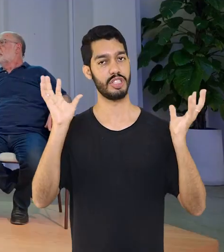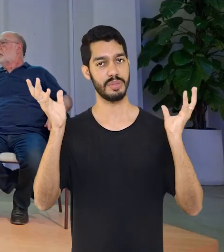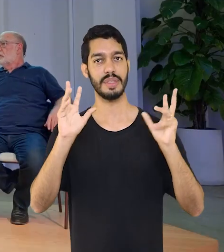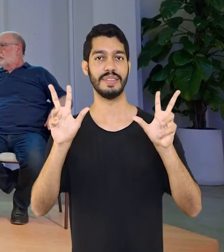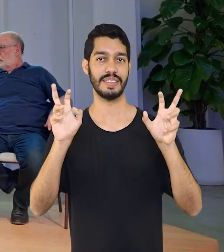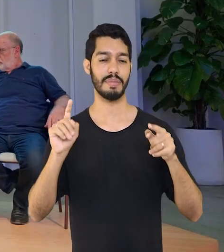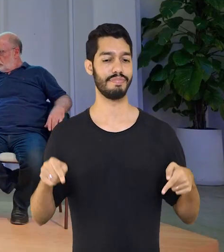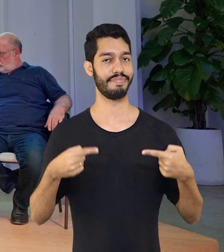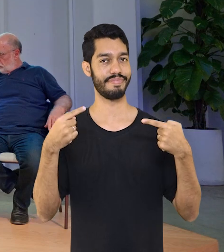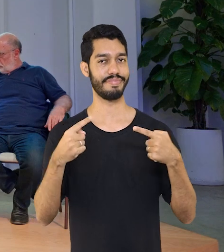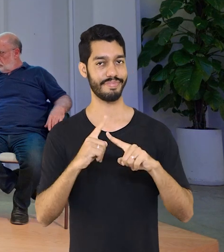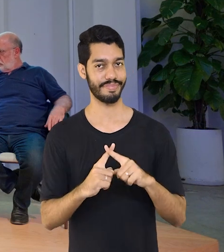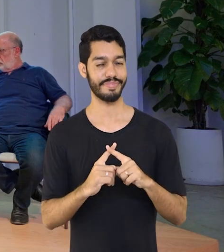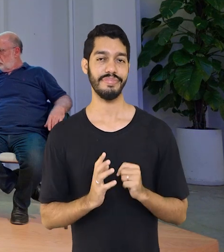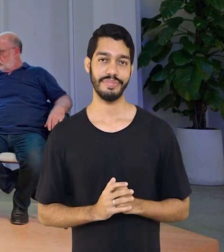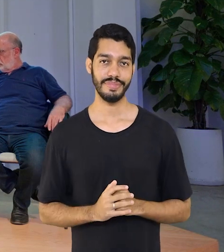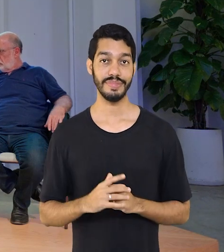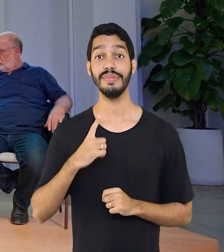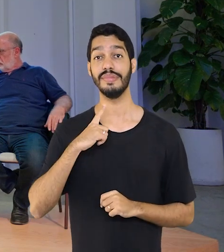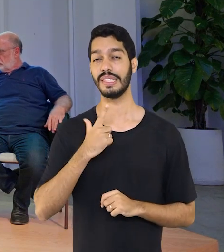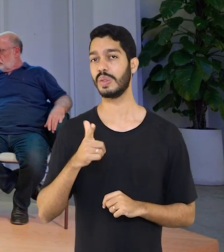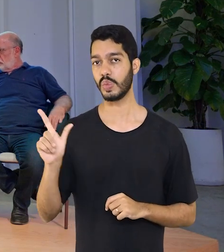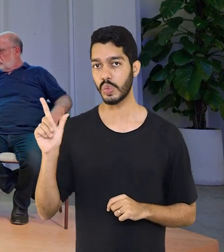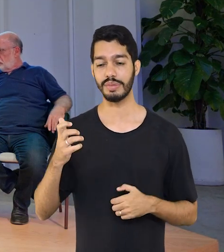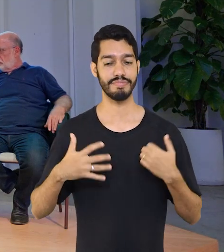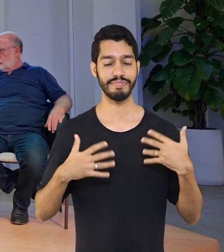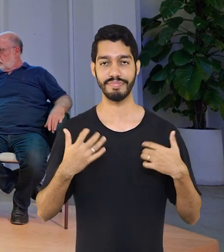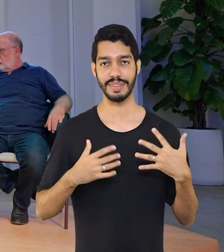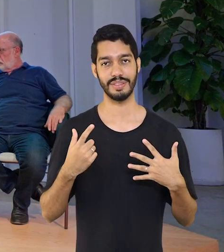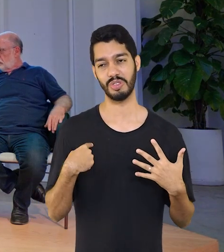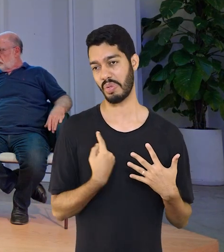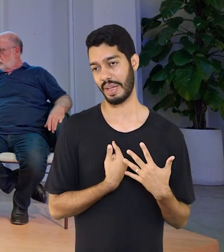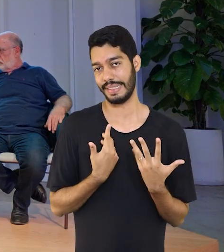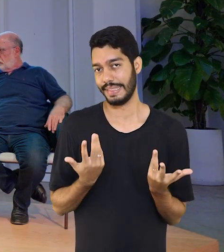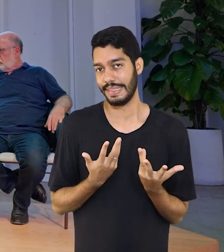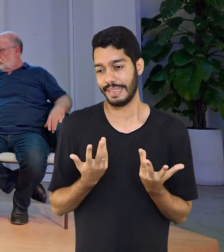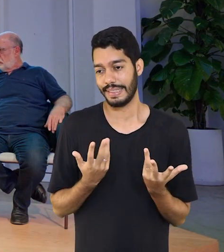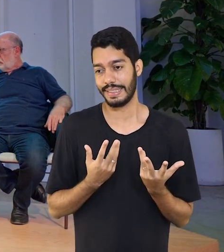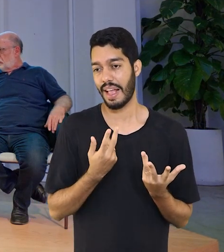climáticas. Tem uma outra série de discussões aí que, enfim, não vale a pena aqui